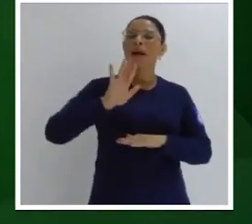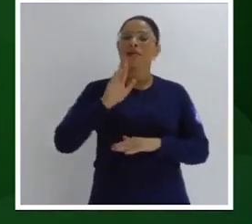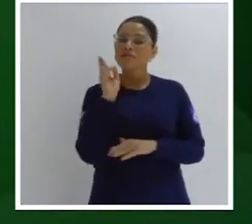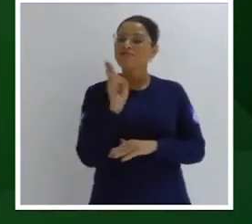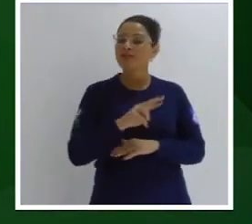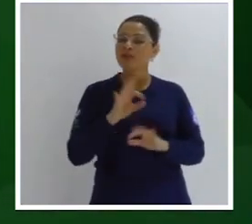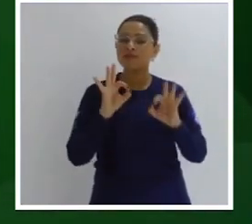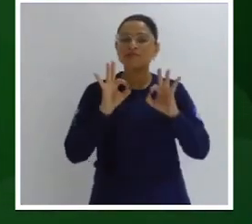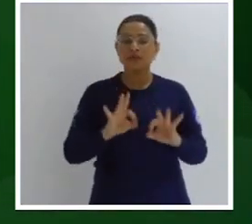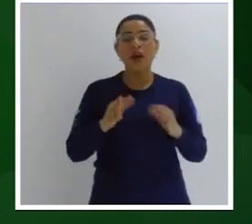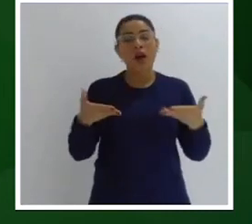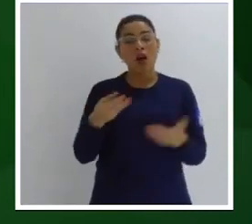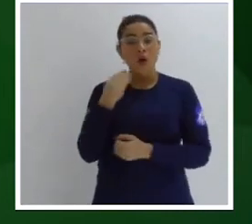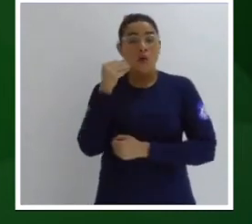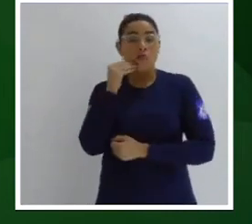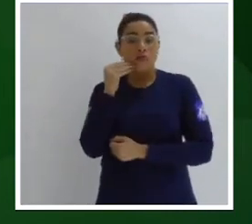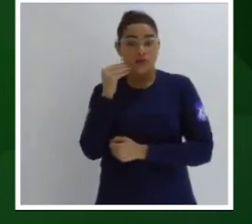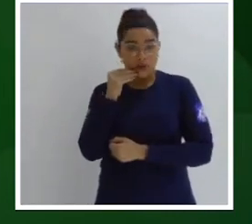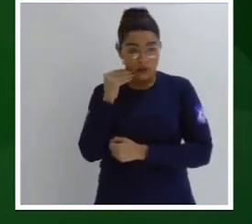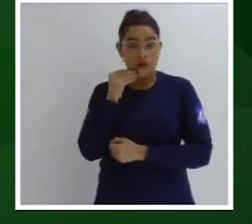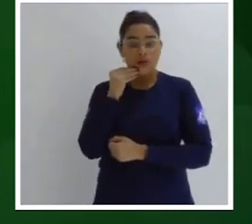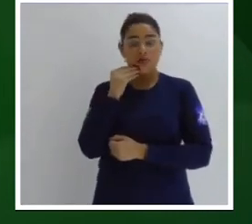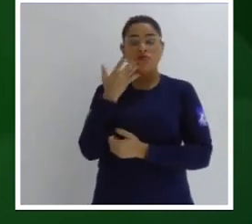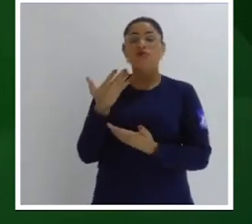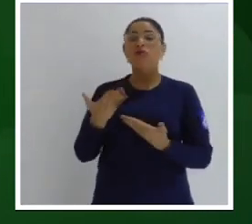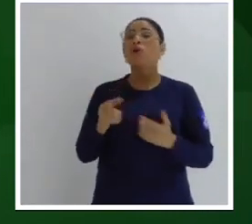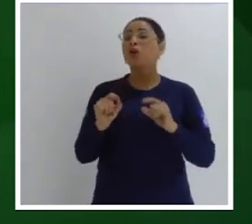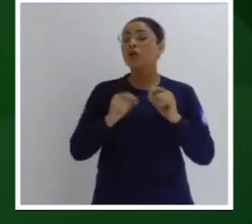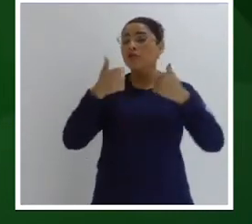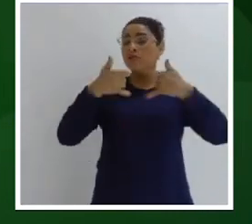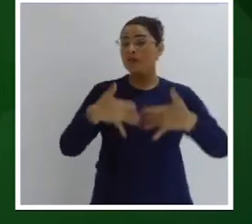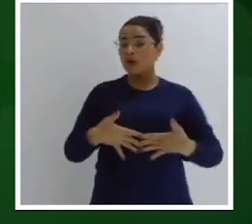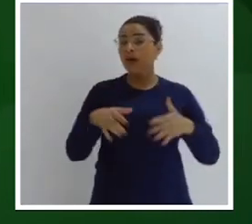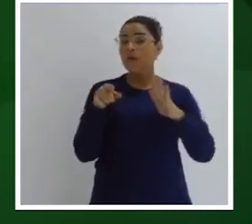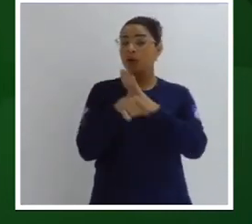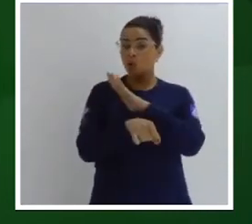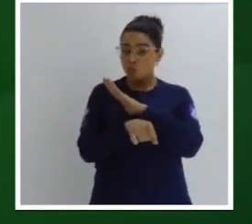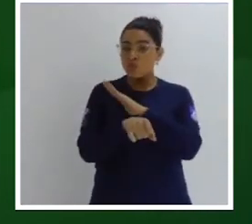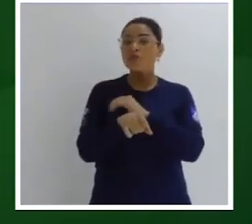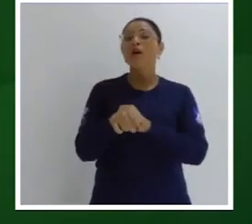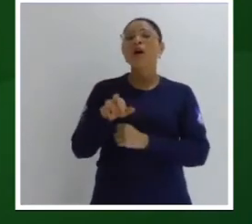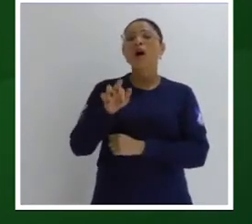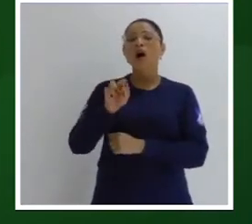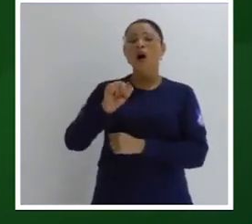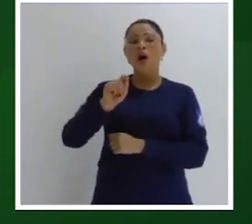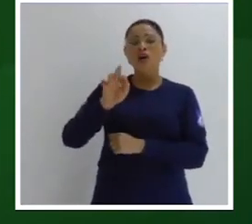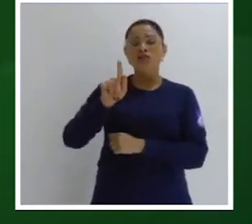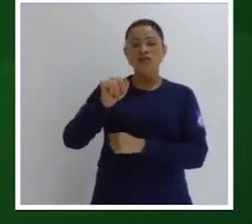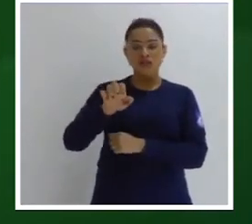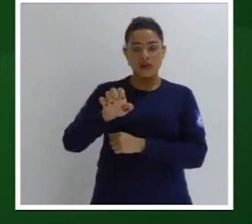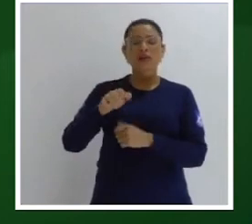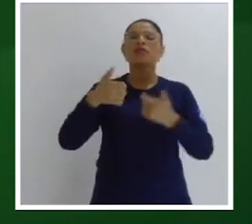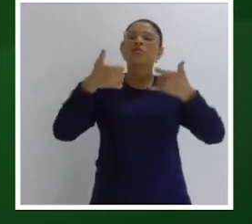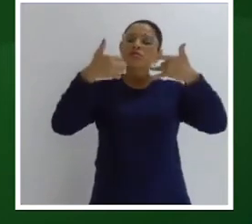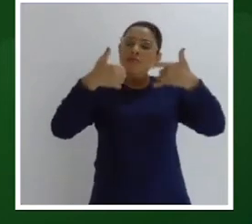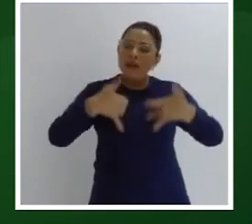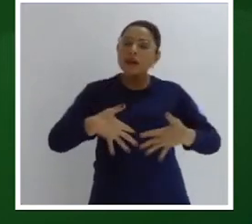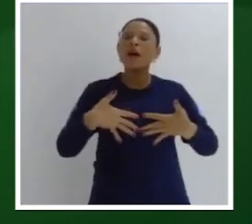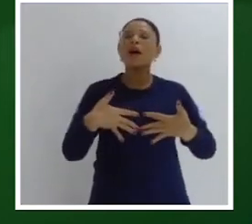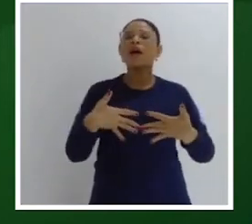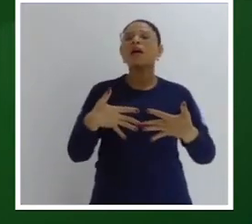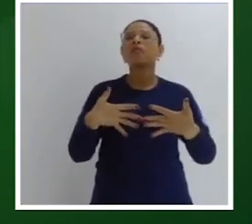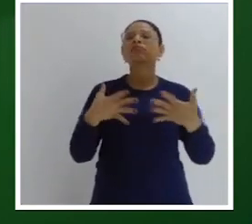Aproveite essa oportunidade da questão aqui do Roger para pedir um comentário seu professor Eunice